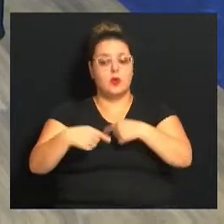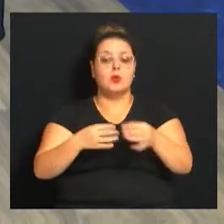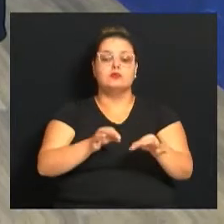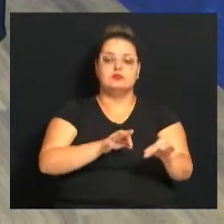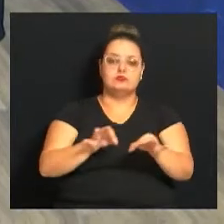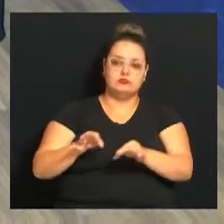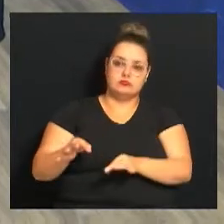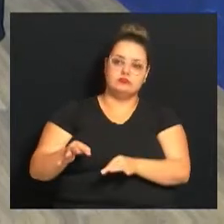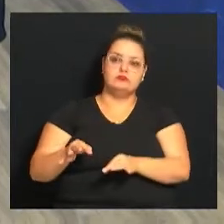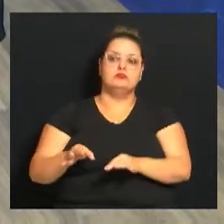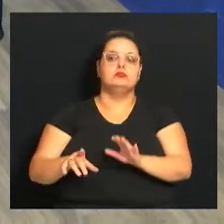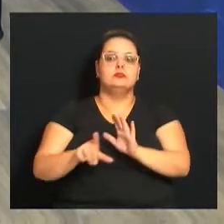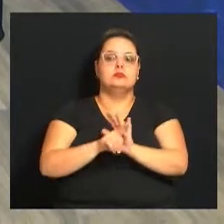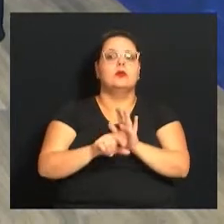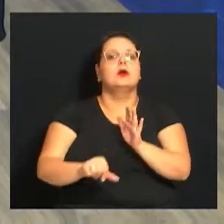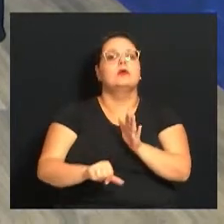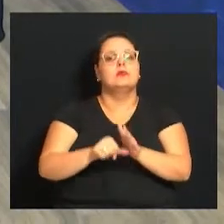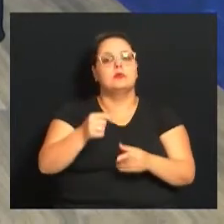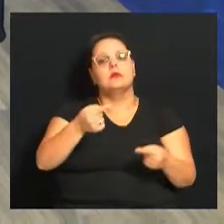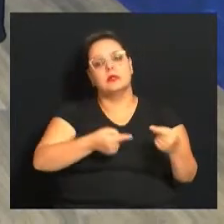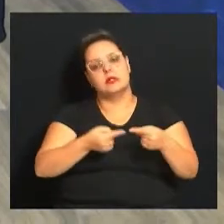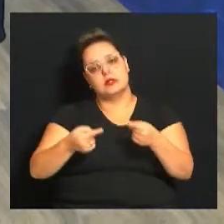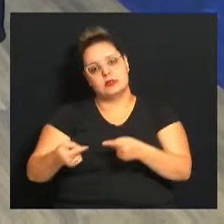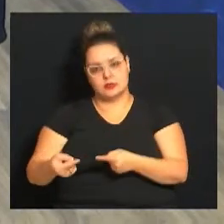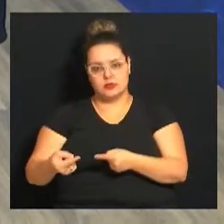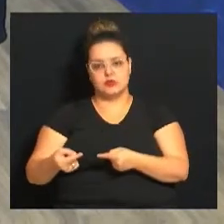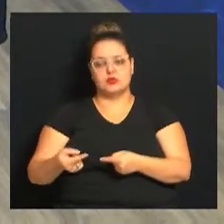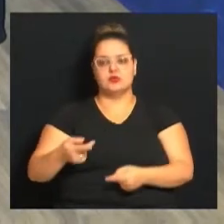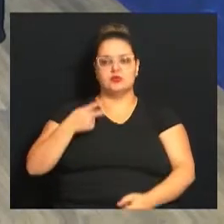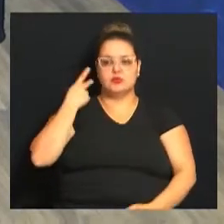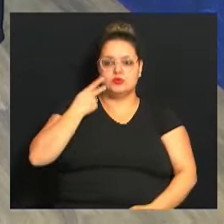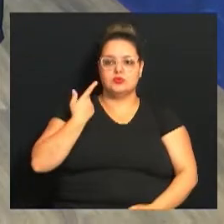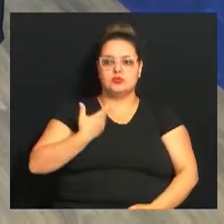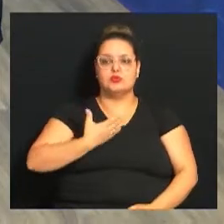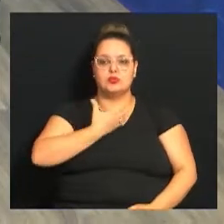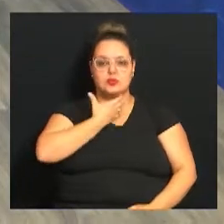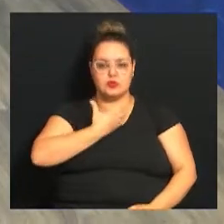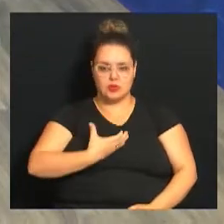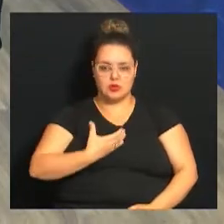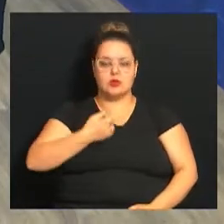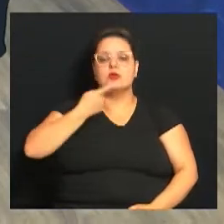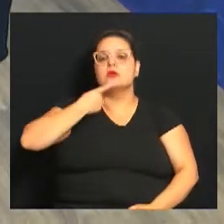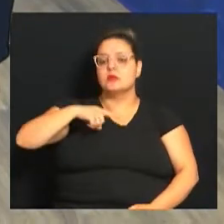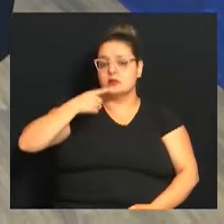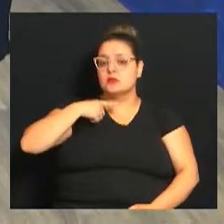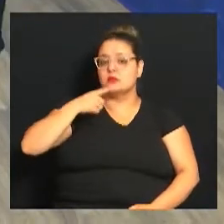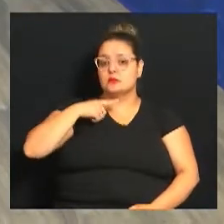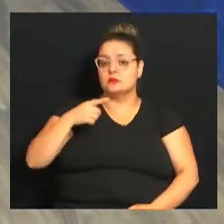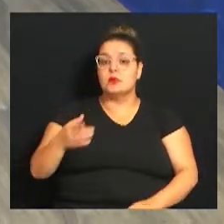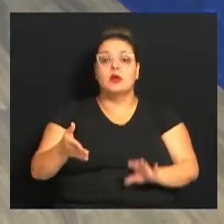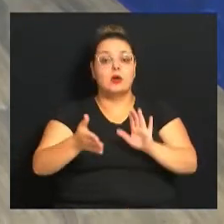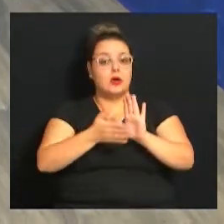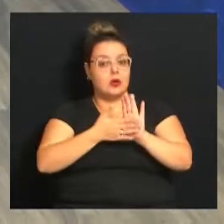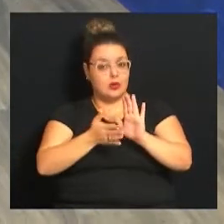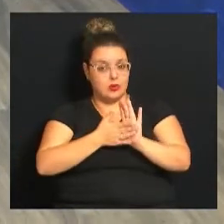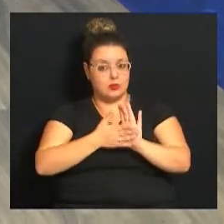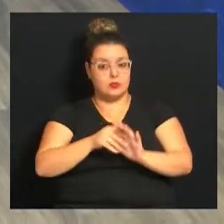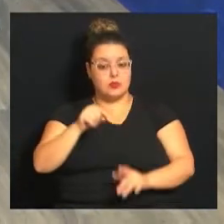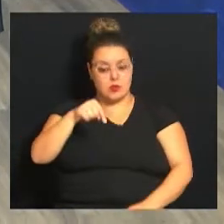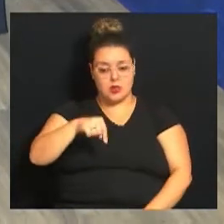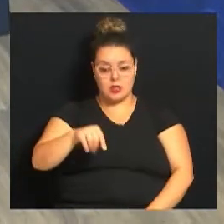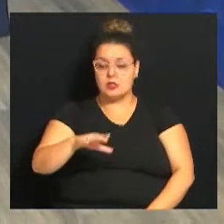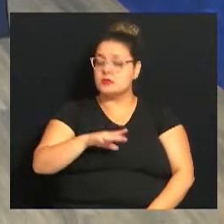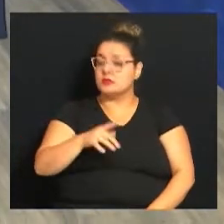aprovado em primeira discussão, de autoria dos vereadores Carmo Luiz e Eduardo Magoga. A proposta institui aqui em